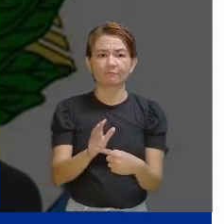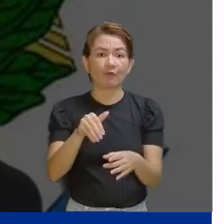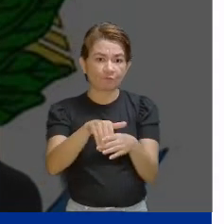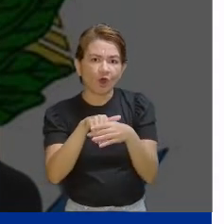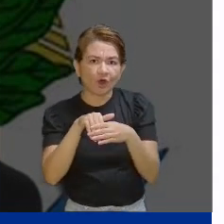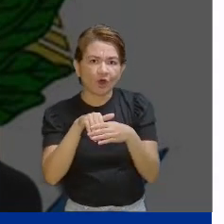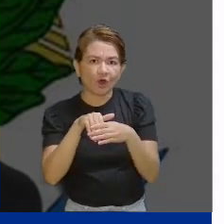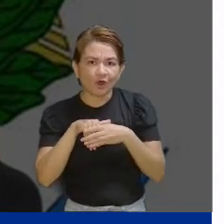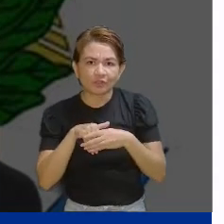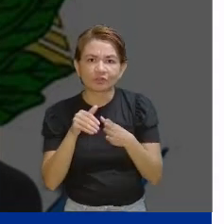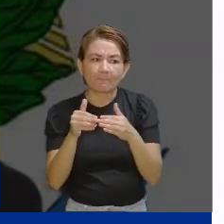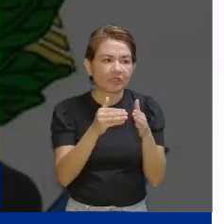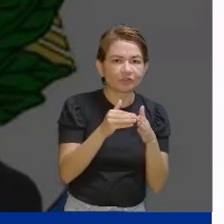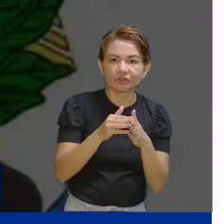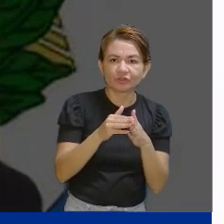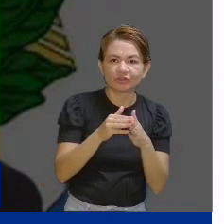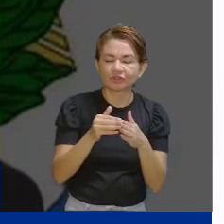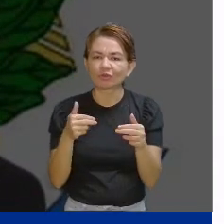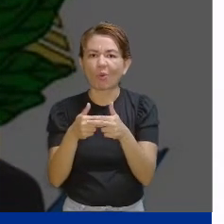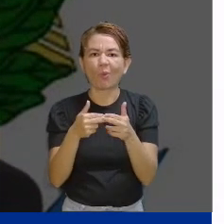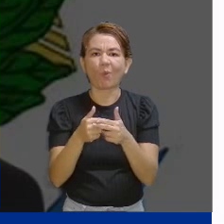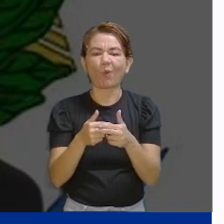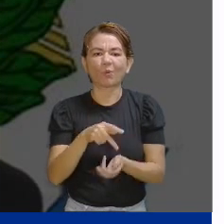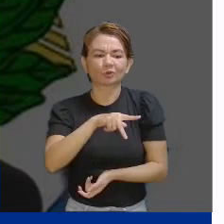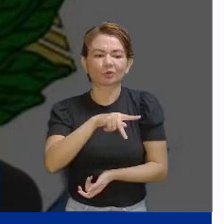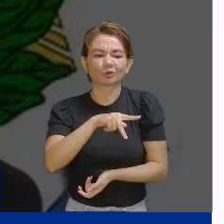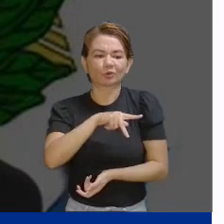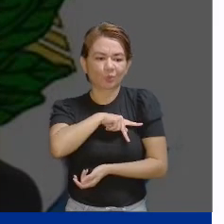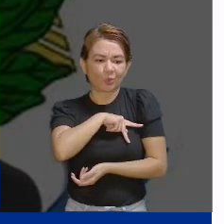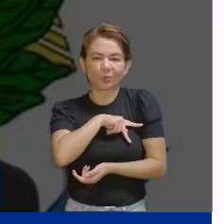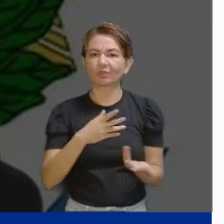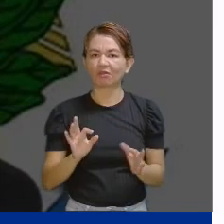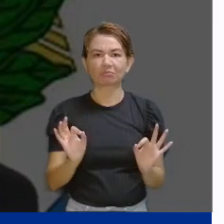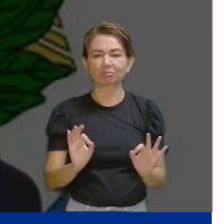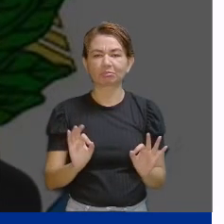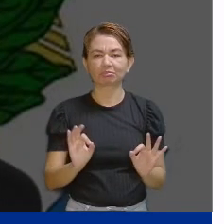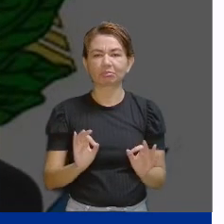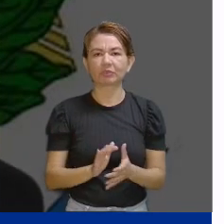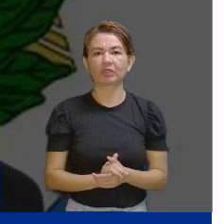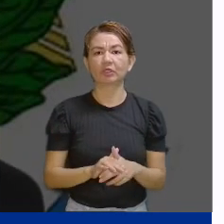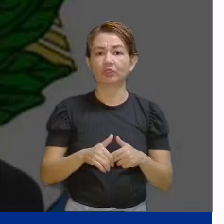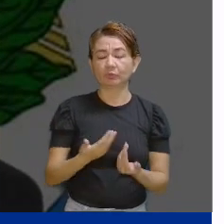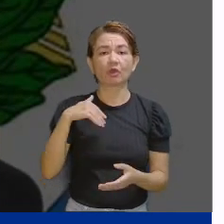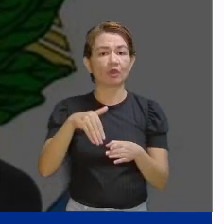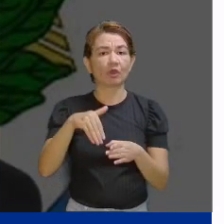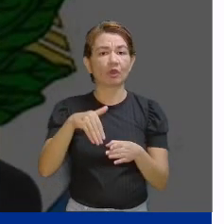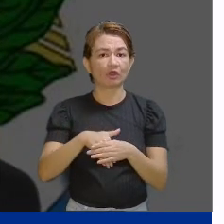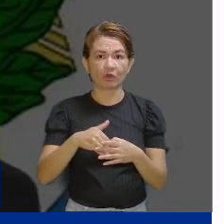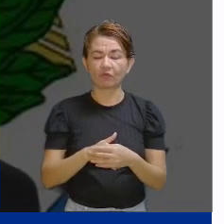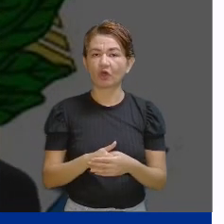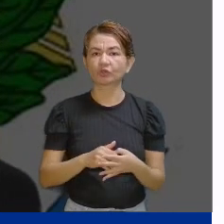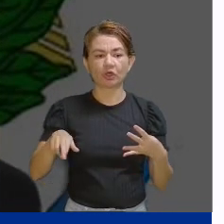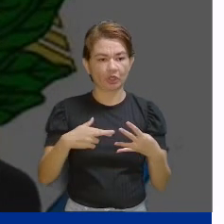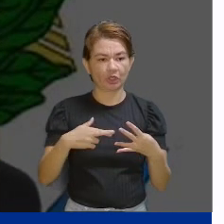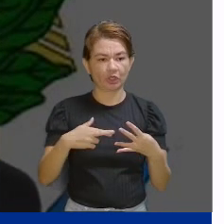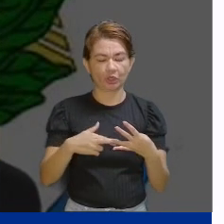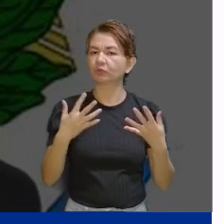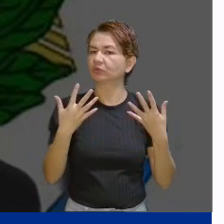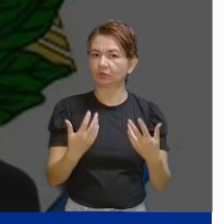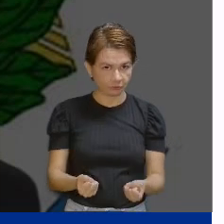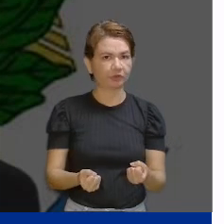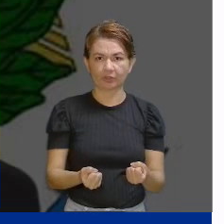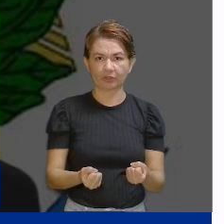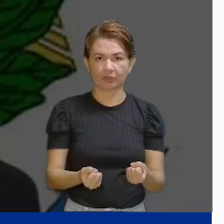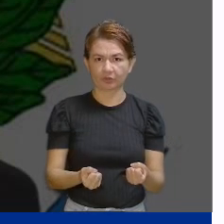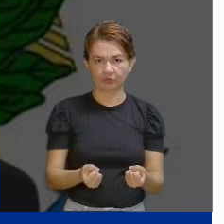uso indevido da máquina pública. E, face ao exposto, voto pelo desprovimento do recurso, mantendo a decisão de